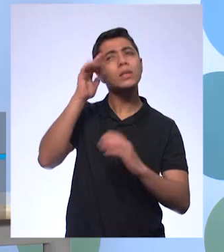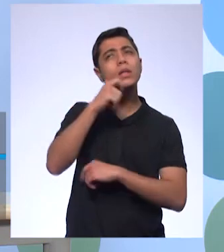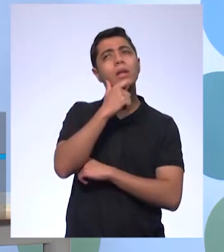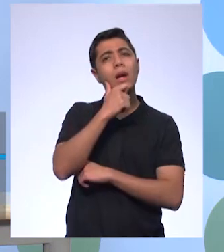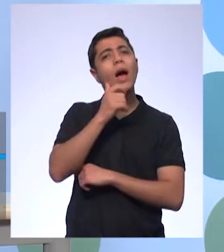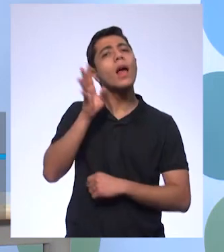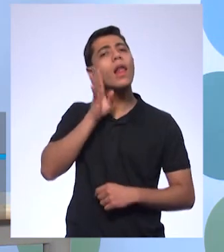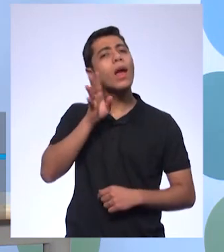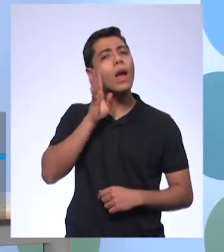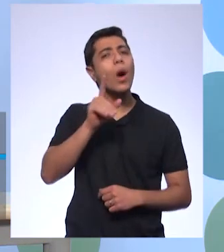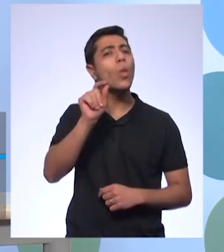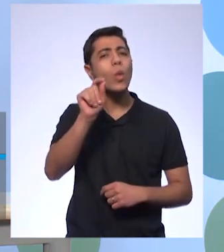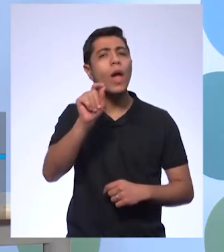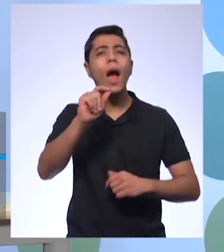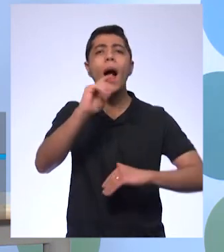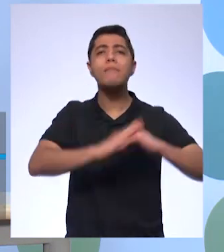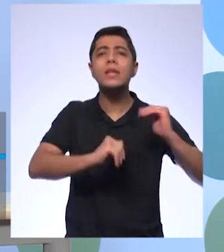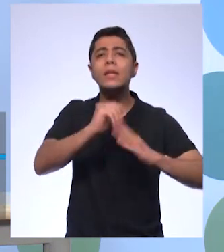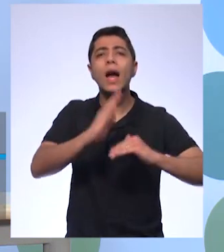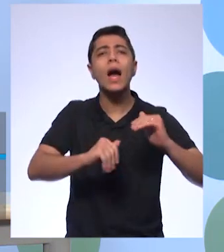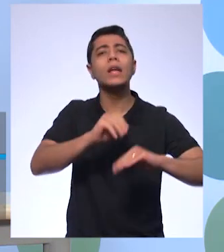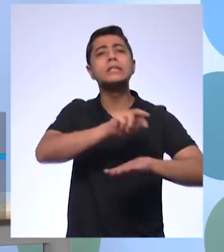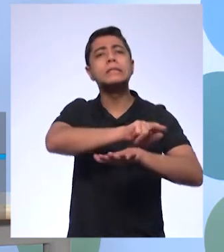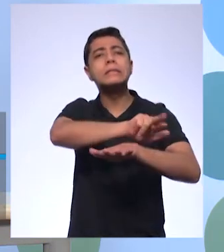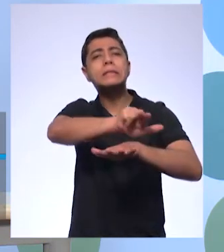do espiral das habilidades, né?